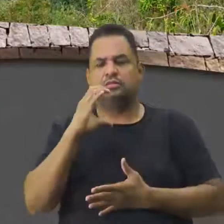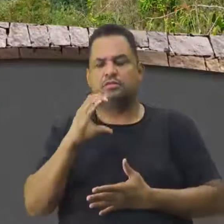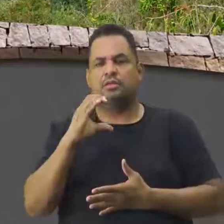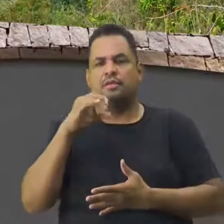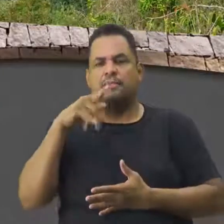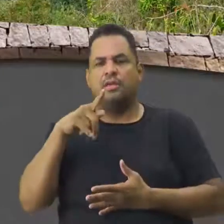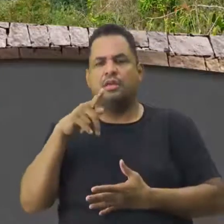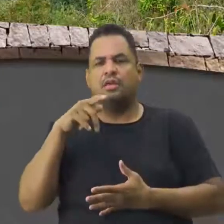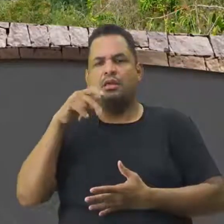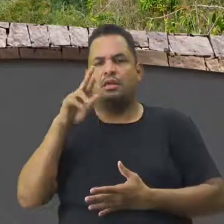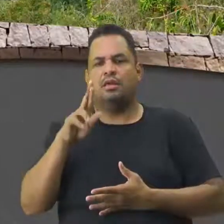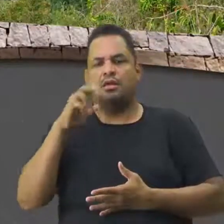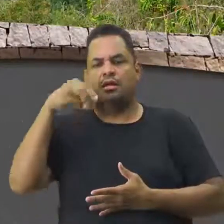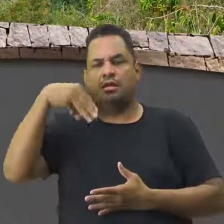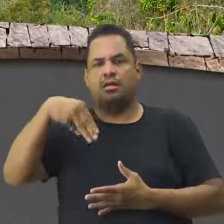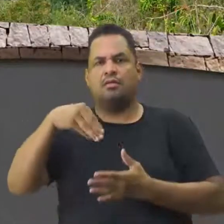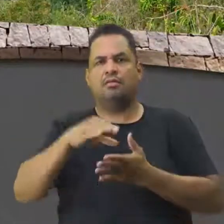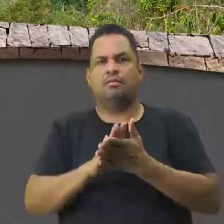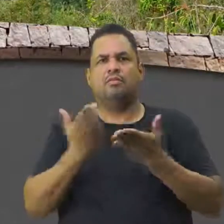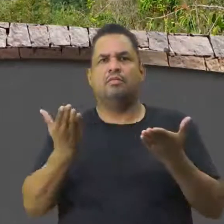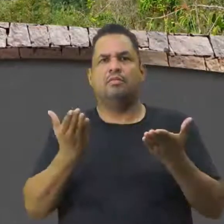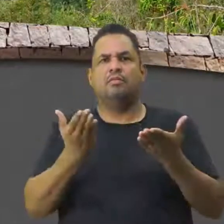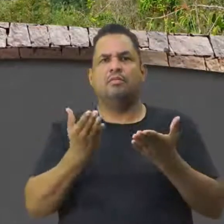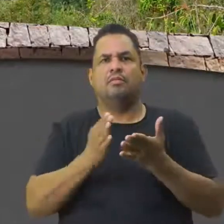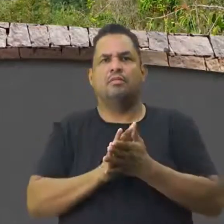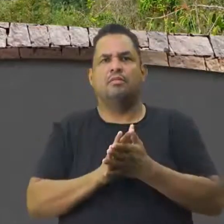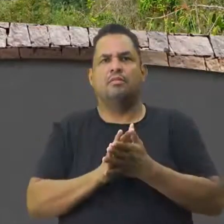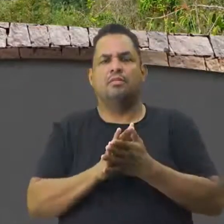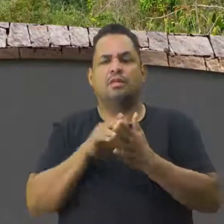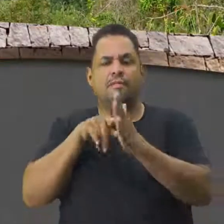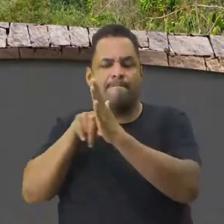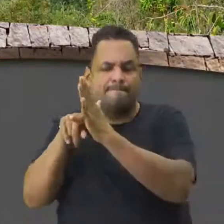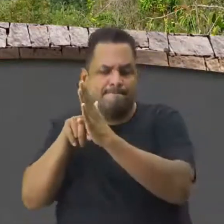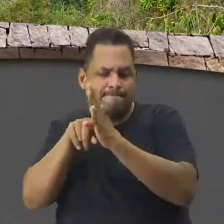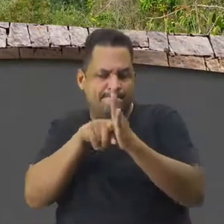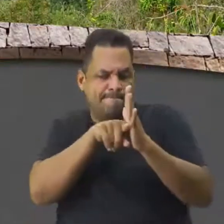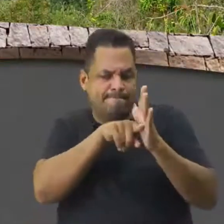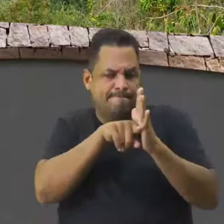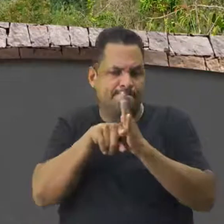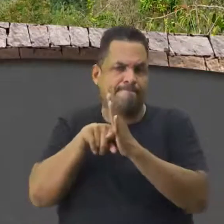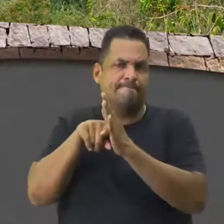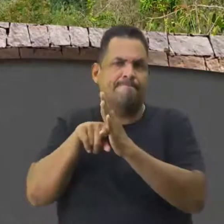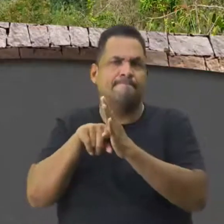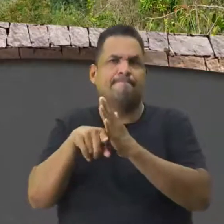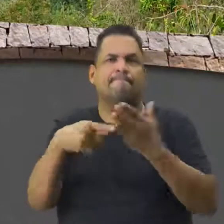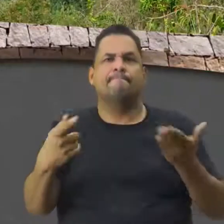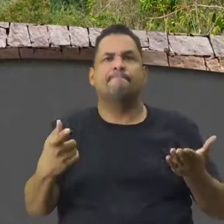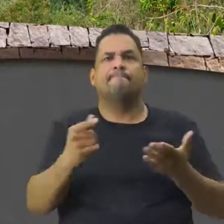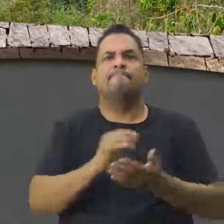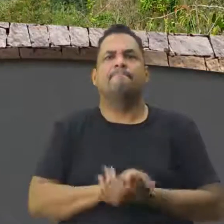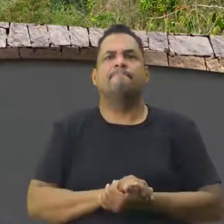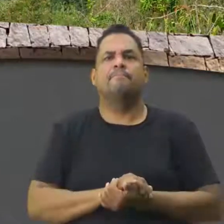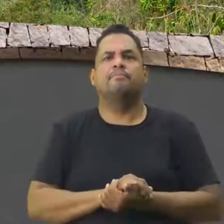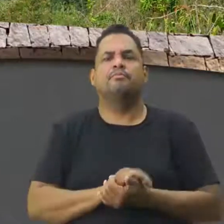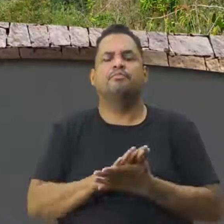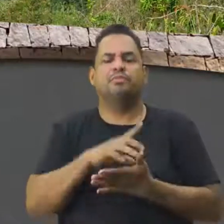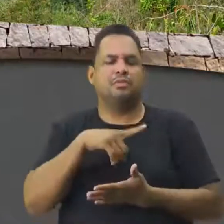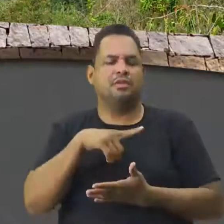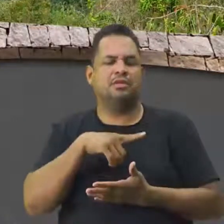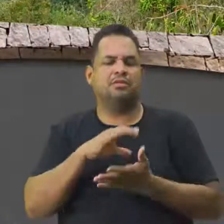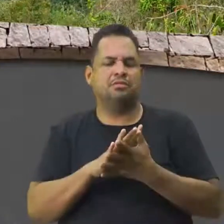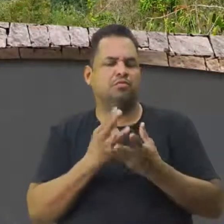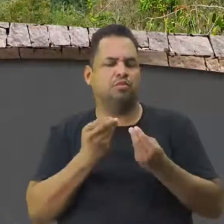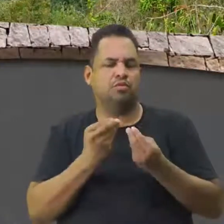trouxeram para Rondônia para pesquisar, eu falei, pesquisar se tinha muita